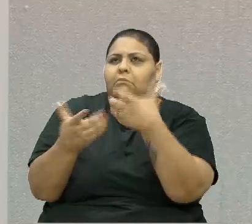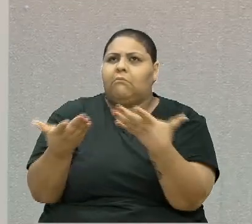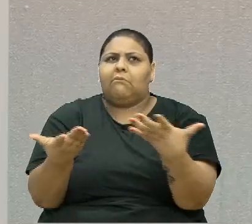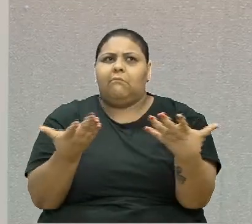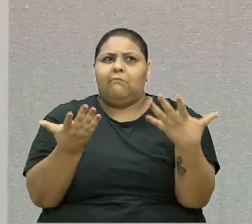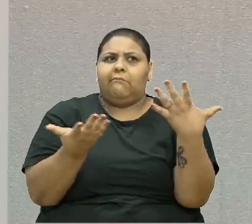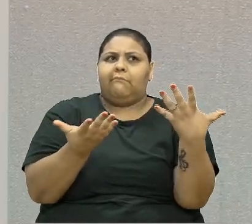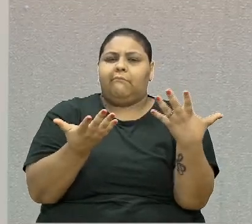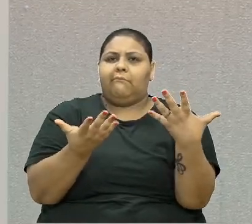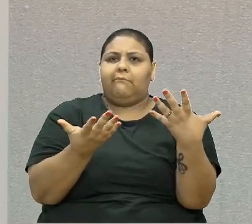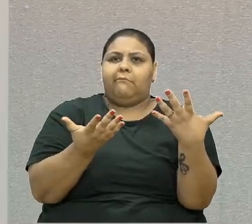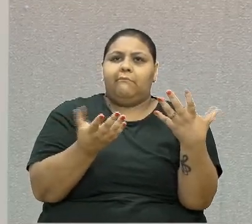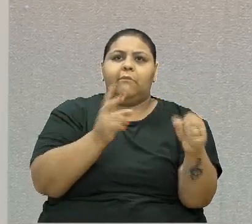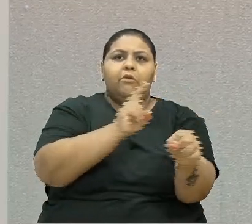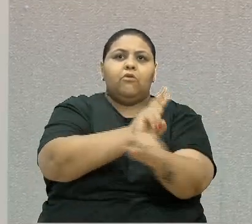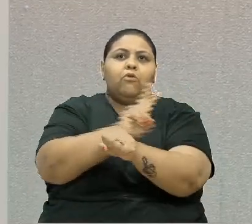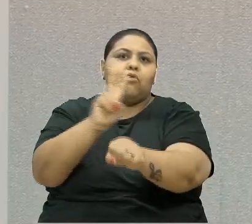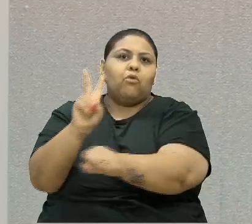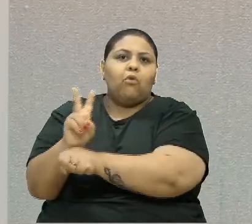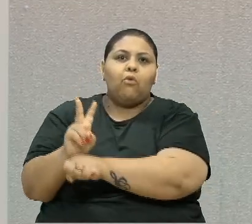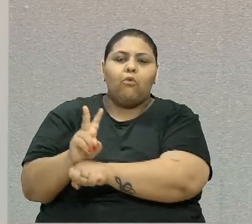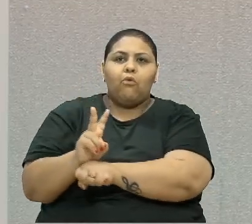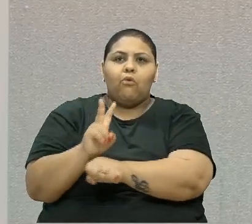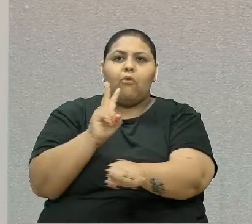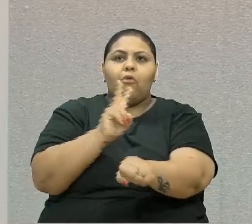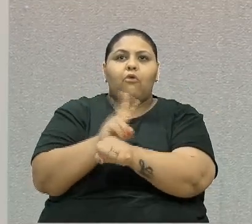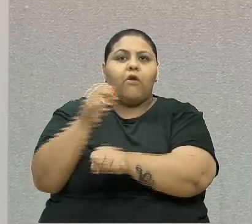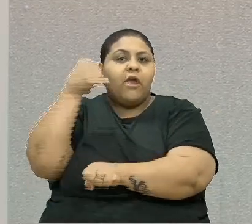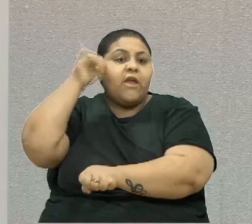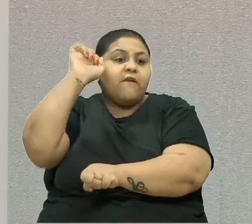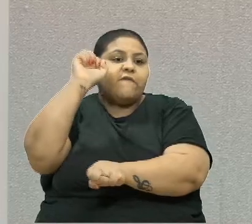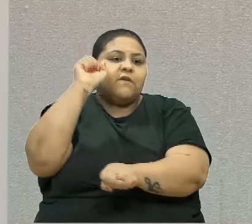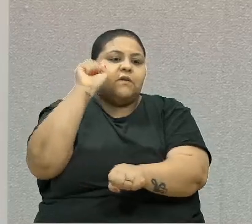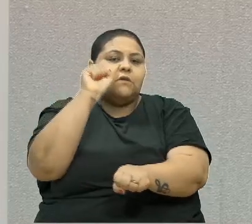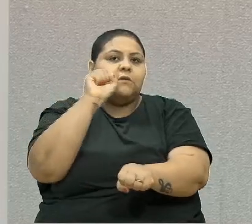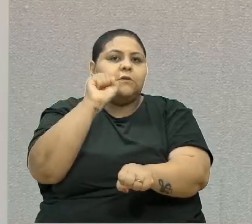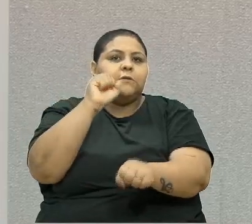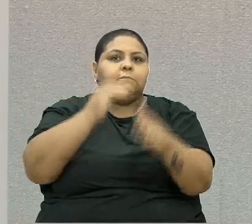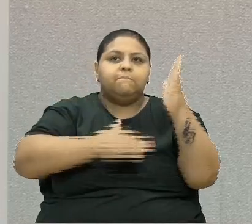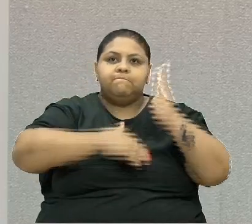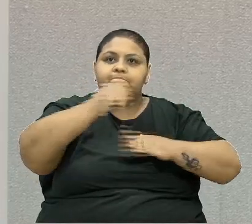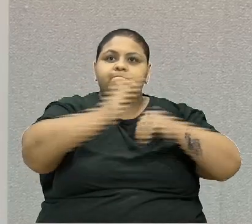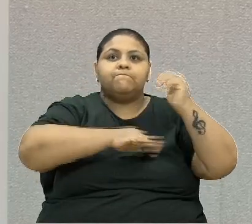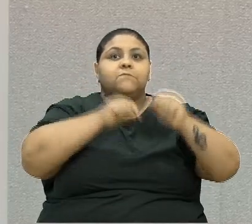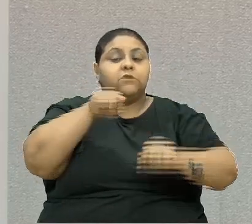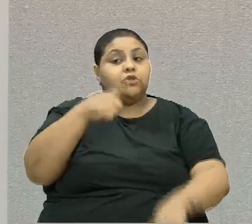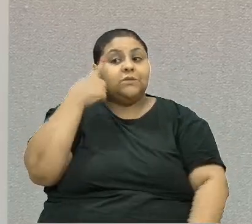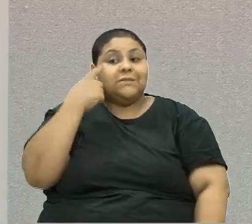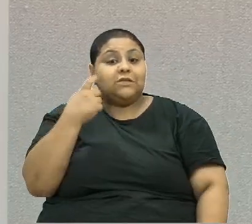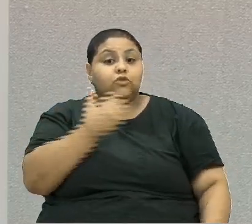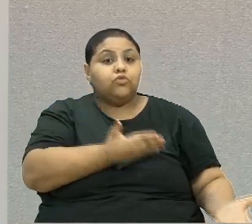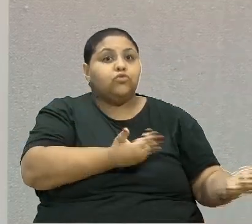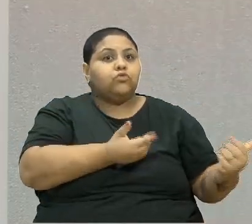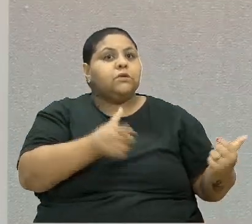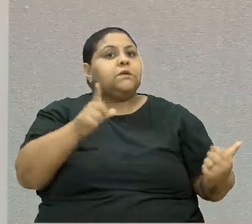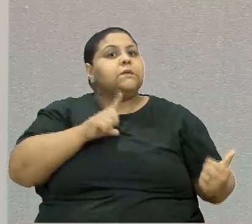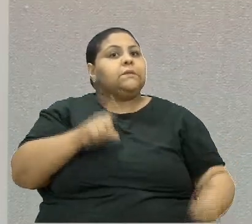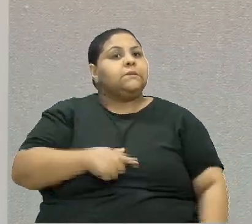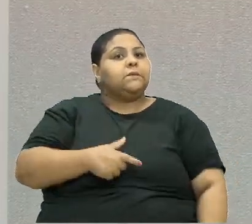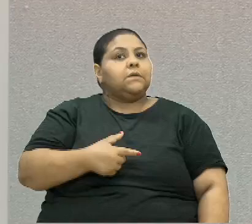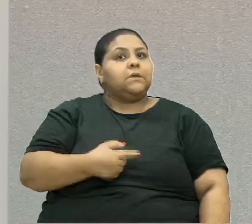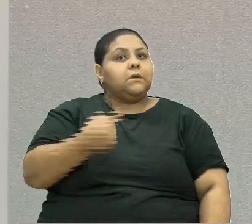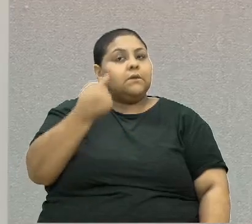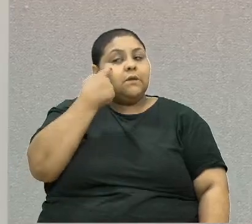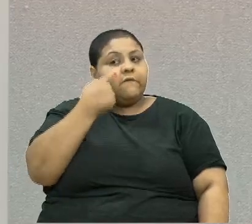lá, preservar uma meia dúzia de tijolos, alguma coisa assim. Isso aqui é interesse público para os nossos jovens e desenvolvimento da cidade. Então tem que rever isso sim,